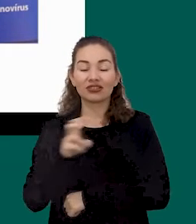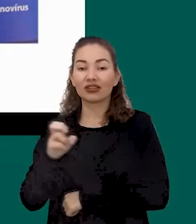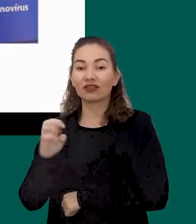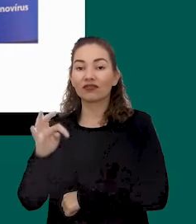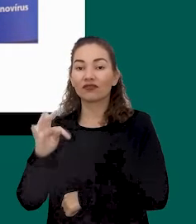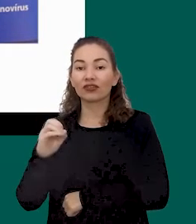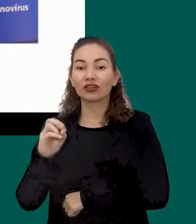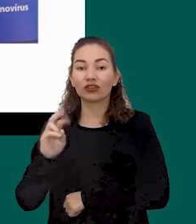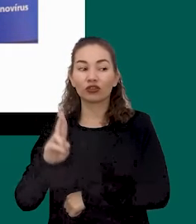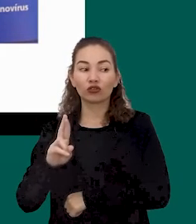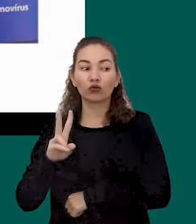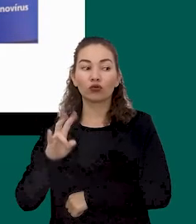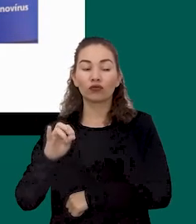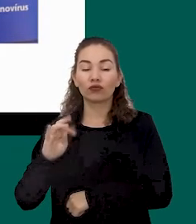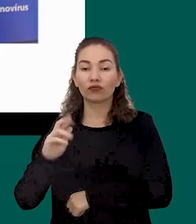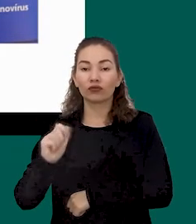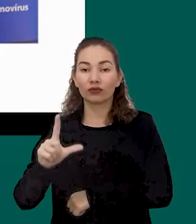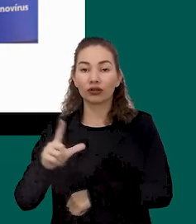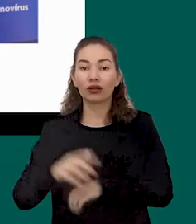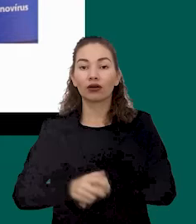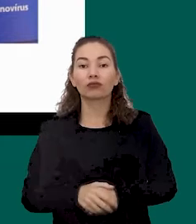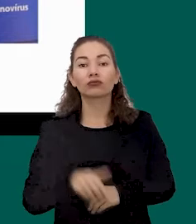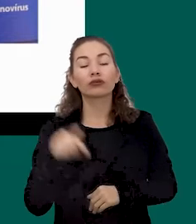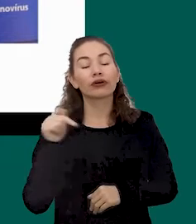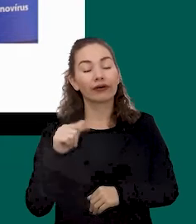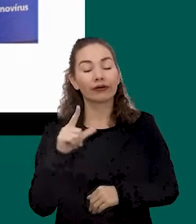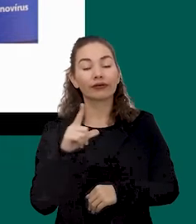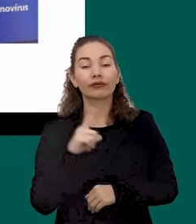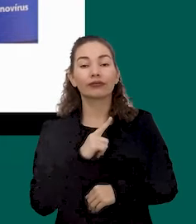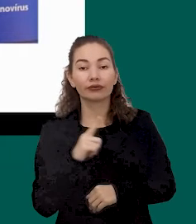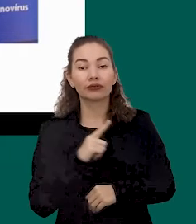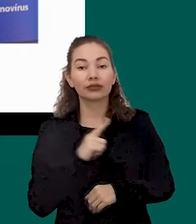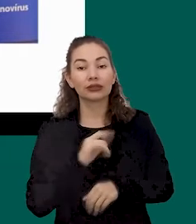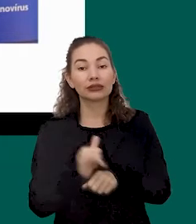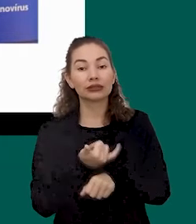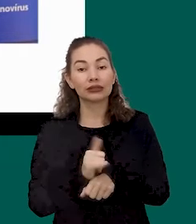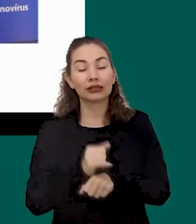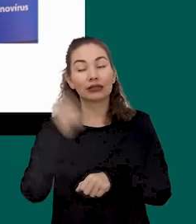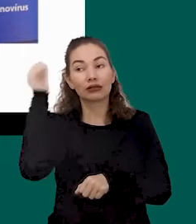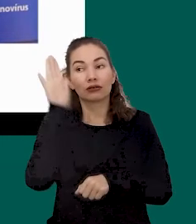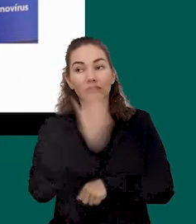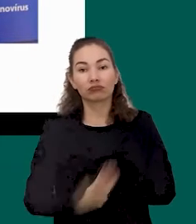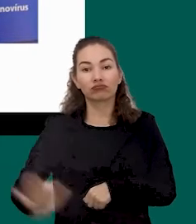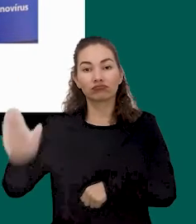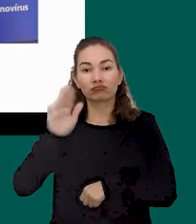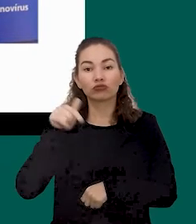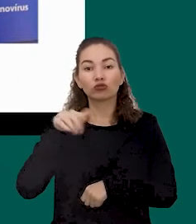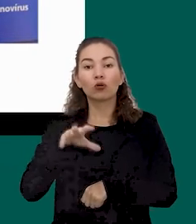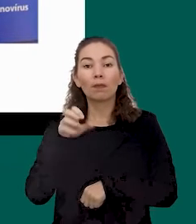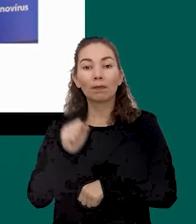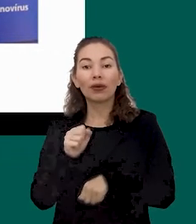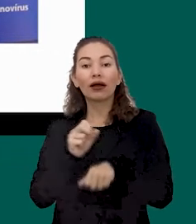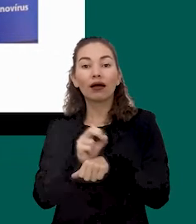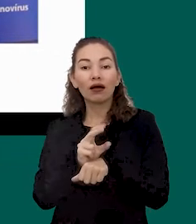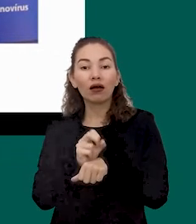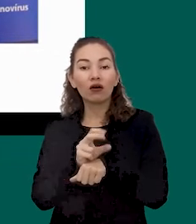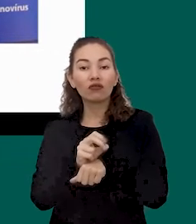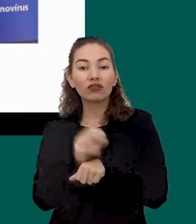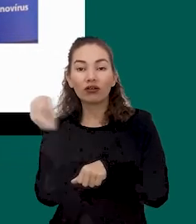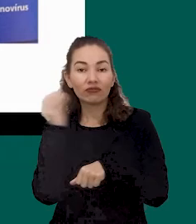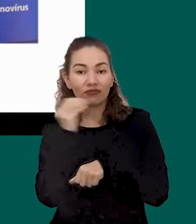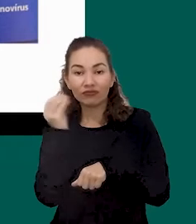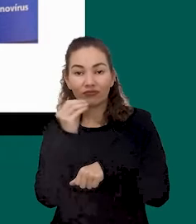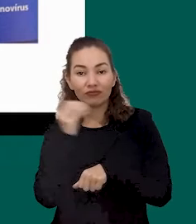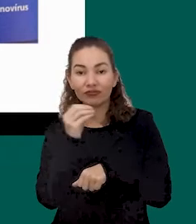é a ideia aqui? Aqui tem, por exemplo, a vacina de Oxford, que é outra estratégia nacional, né? Você vai pegar um vírus que sabidamente é inofensivo,